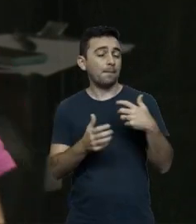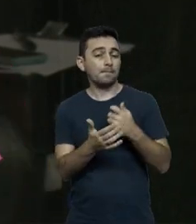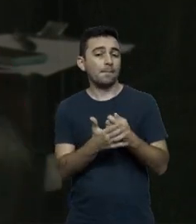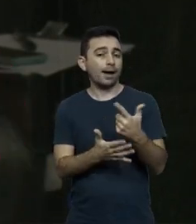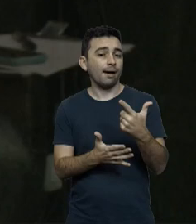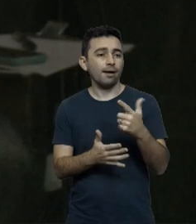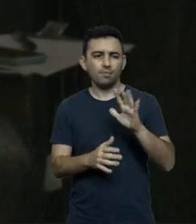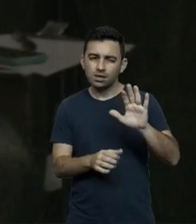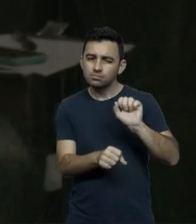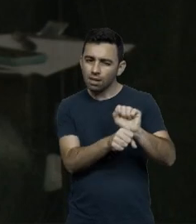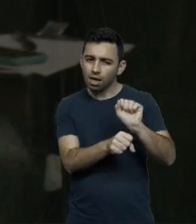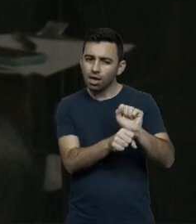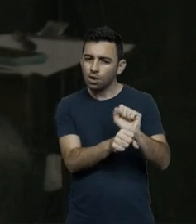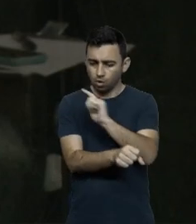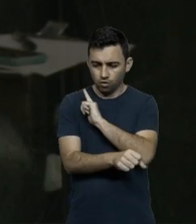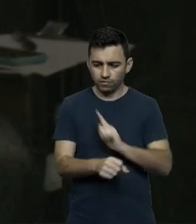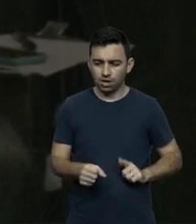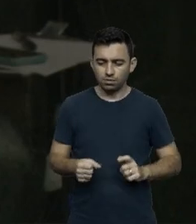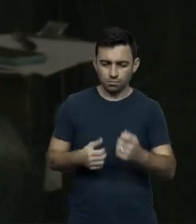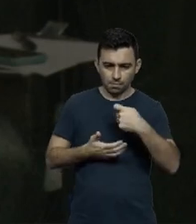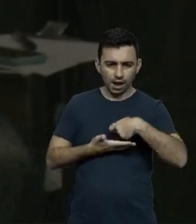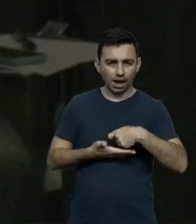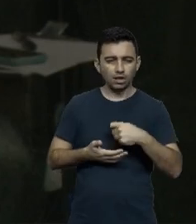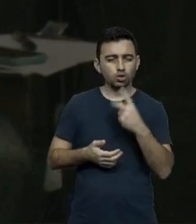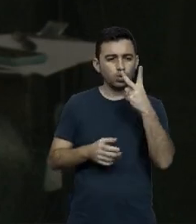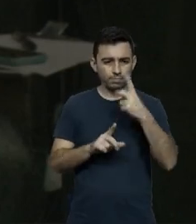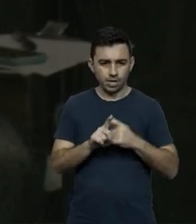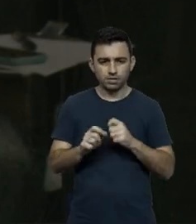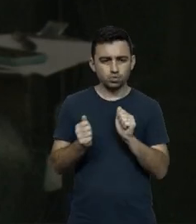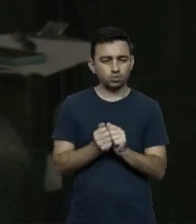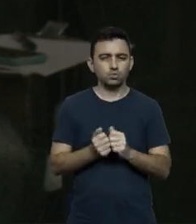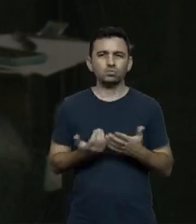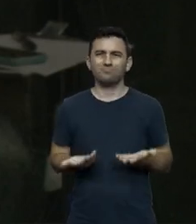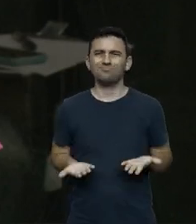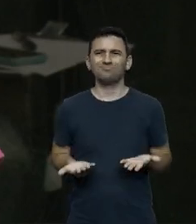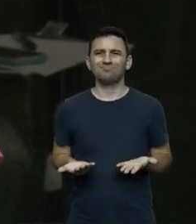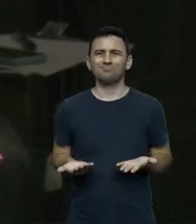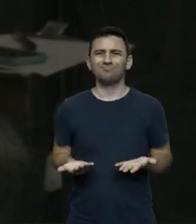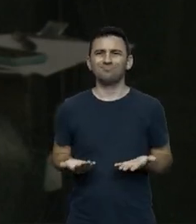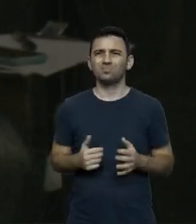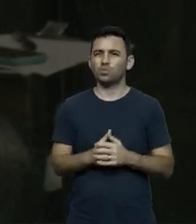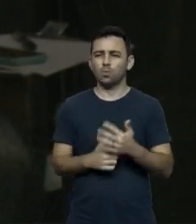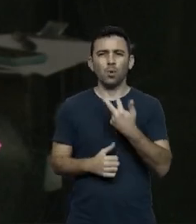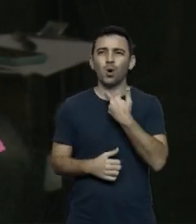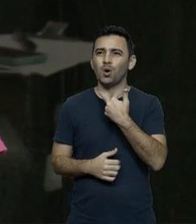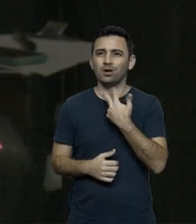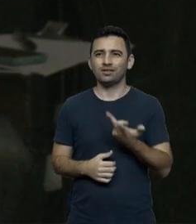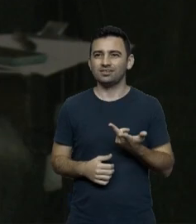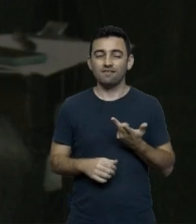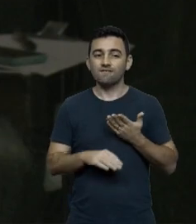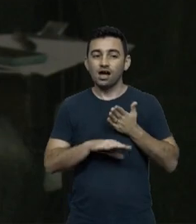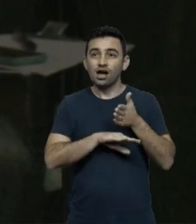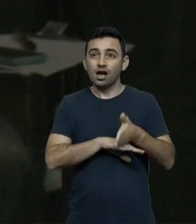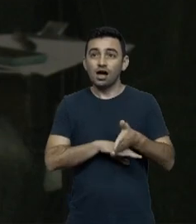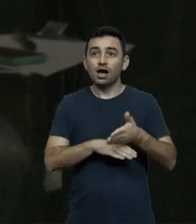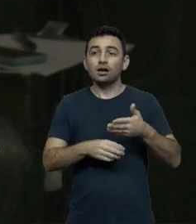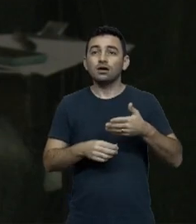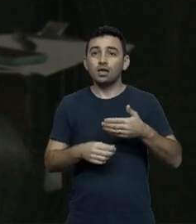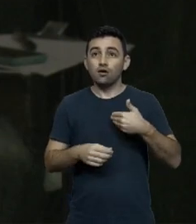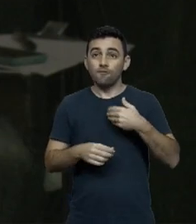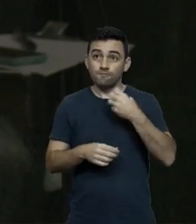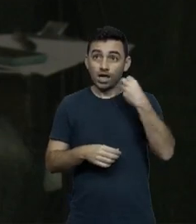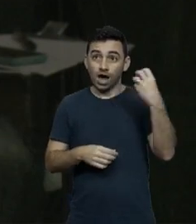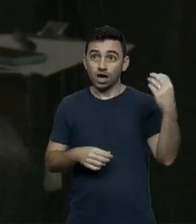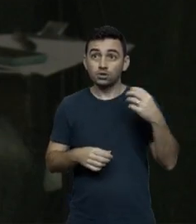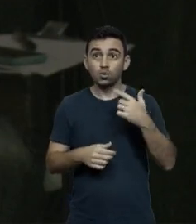mas espera que o governo vai me pagar dois meses junto aí eu pago e eu não posso chegar no posto de combustível viajo de uma cidade é